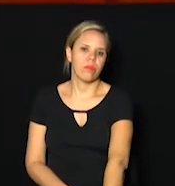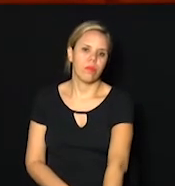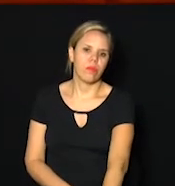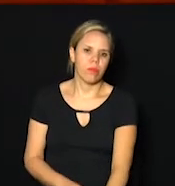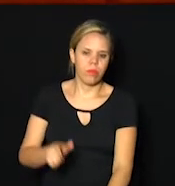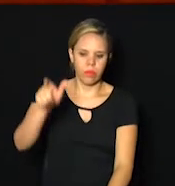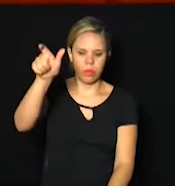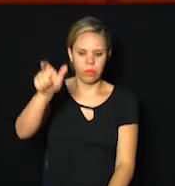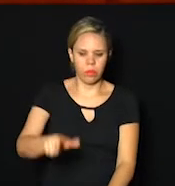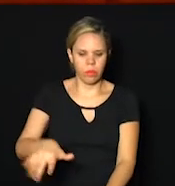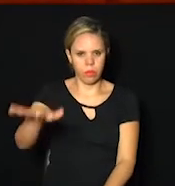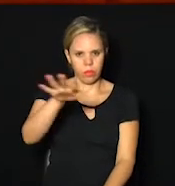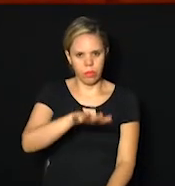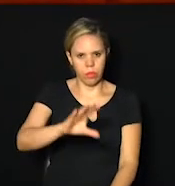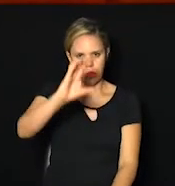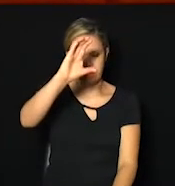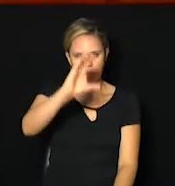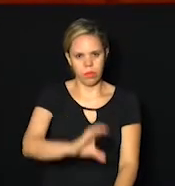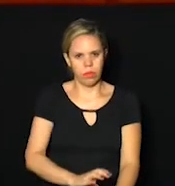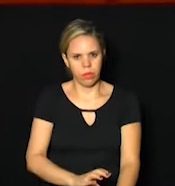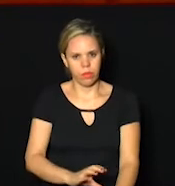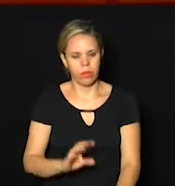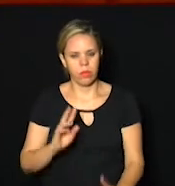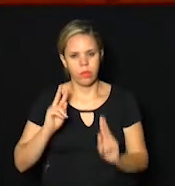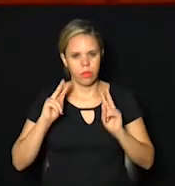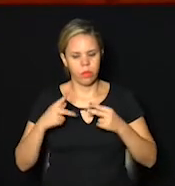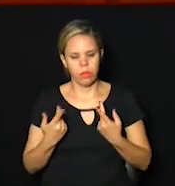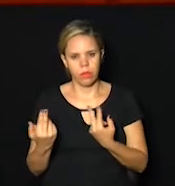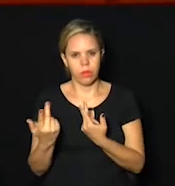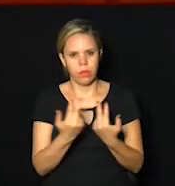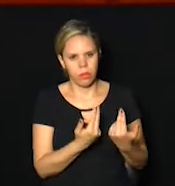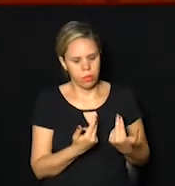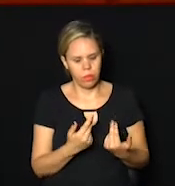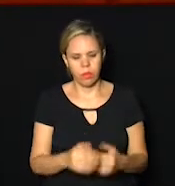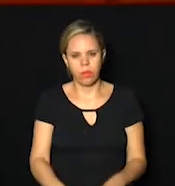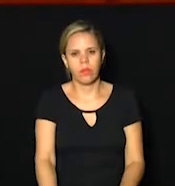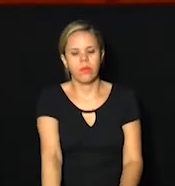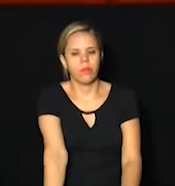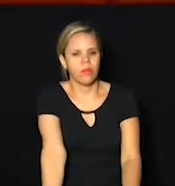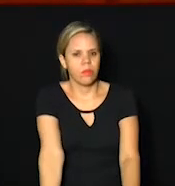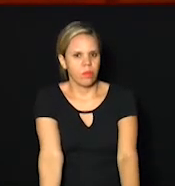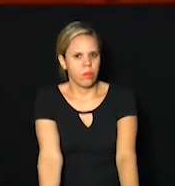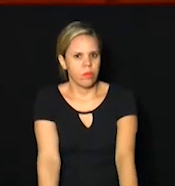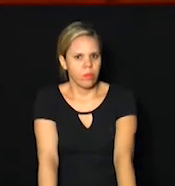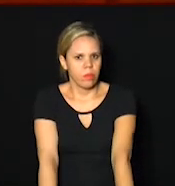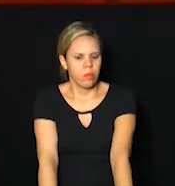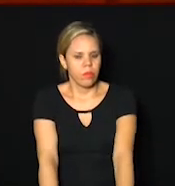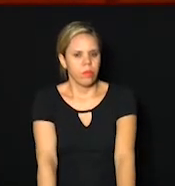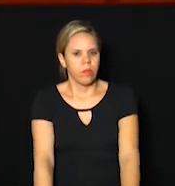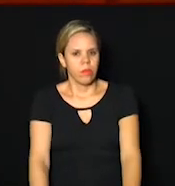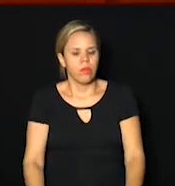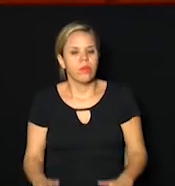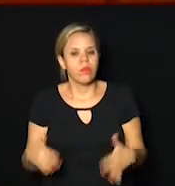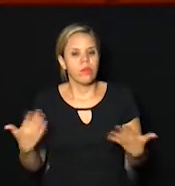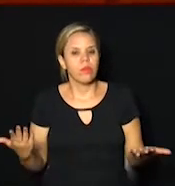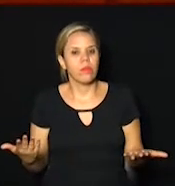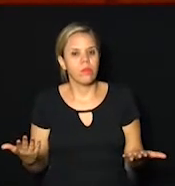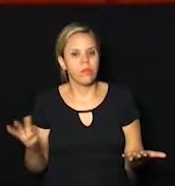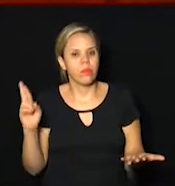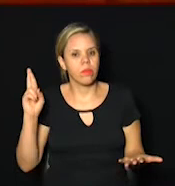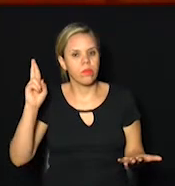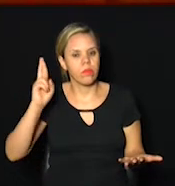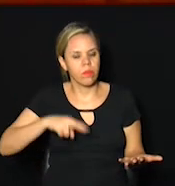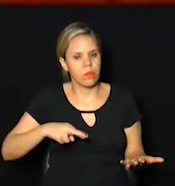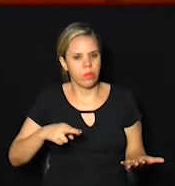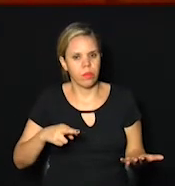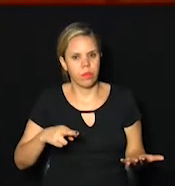eleitor, cidadão, gente como qualquer um, né? O grande motivo, o grande motivador